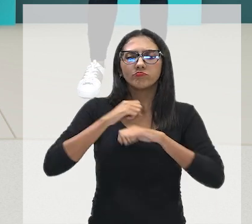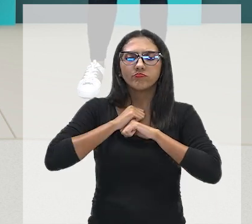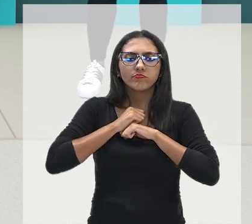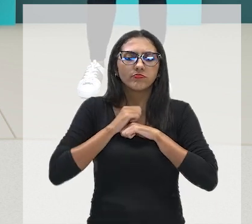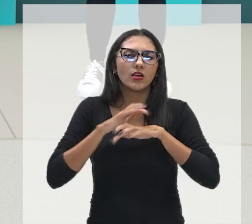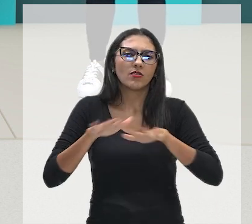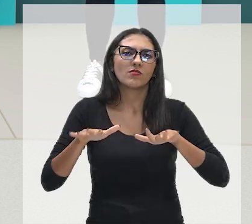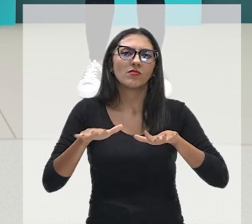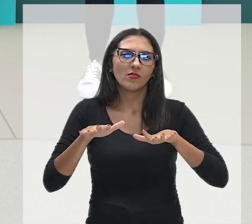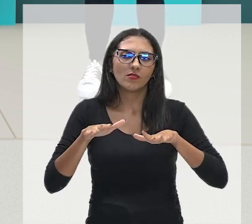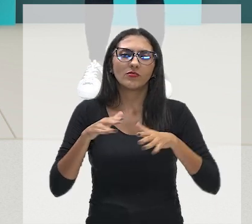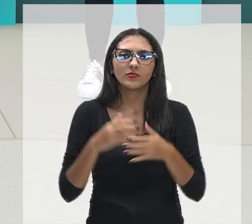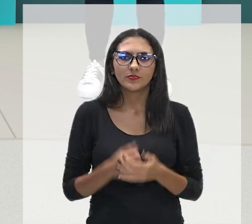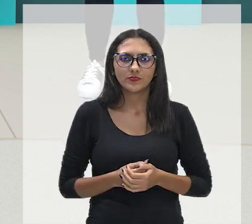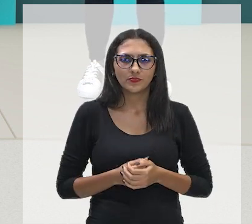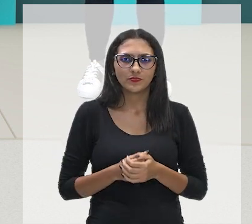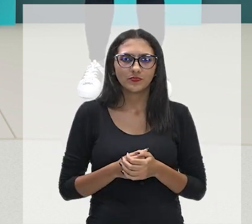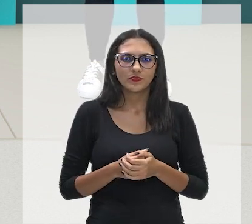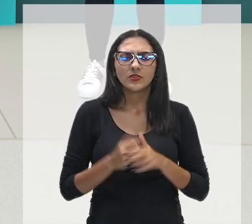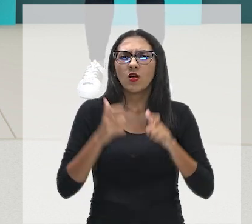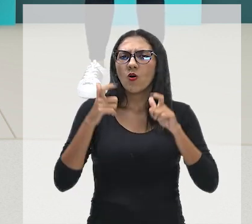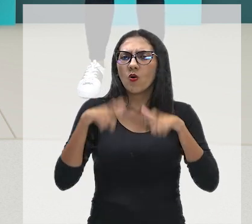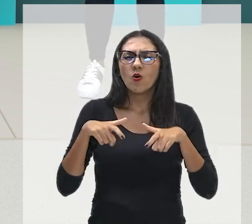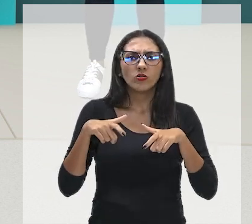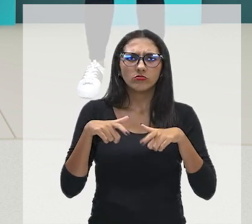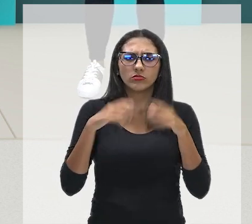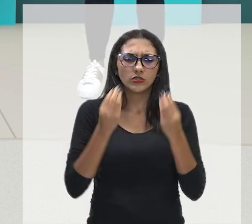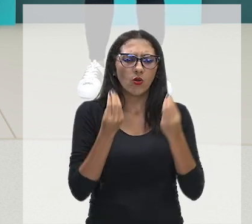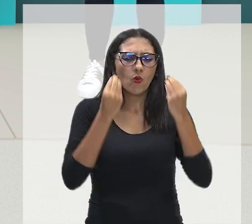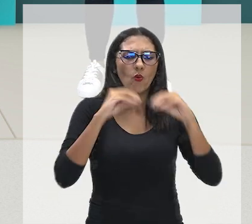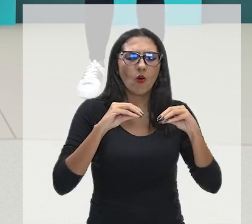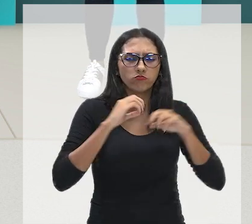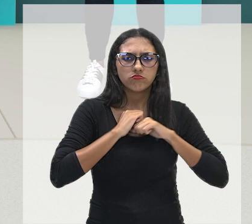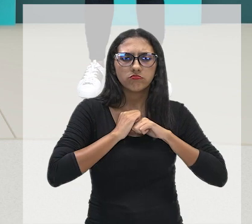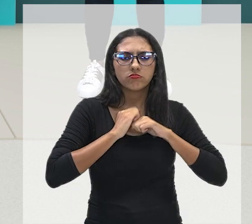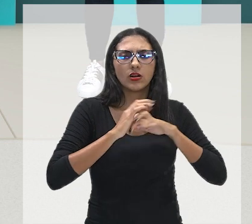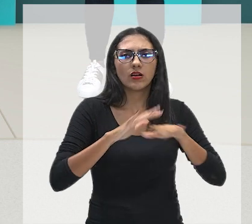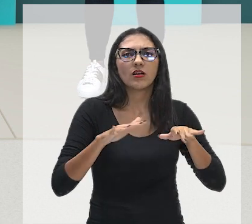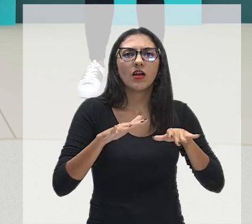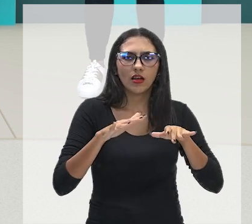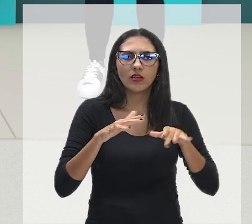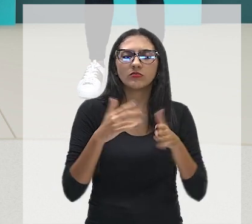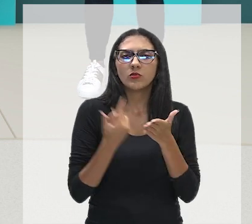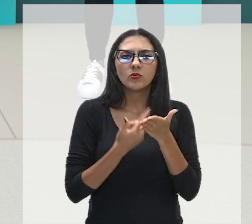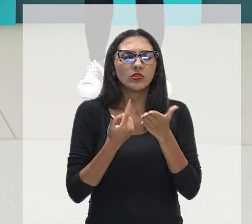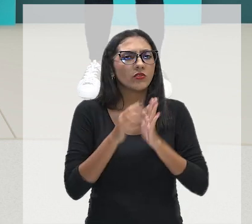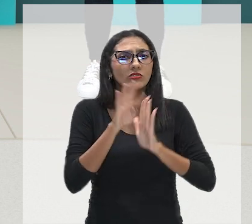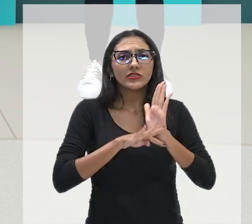Qual é o veículo de comunicação que está fazendo aí a divulgação